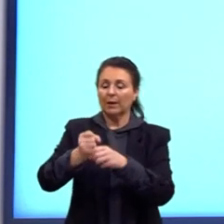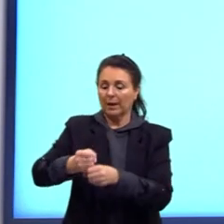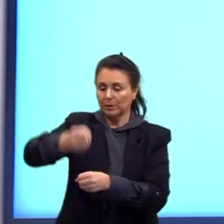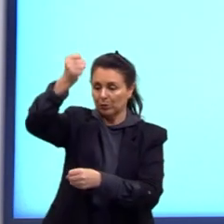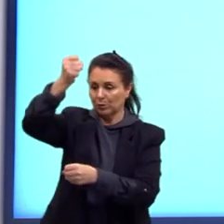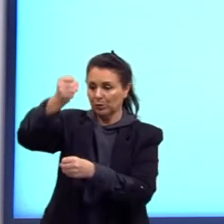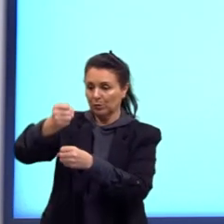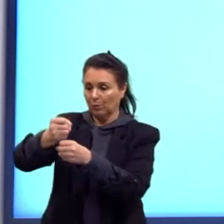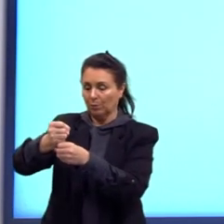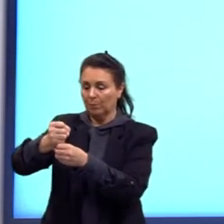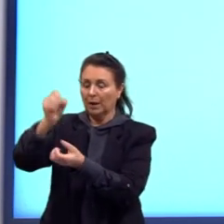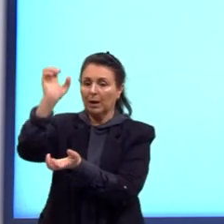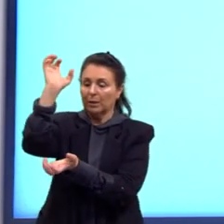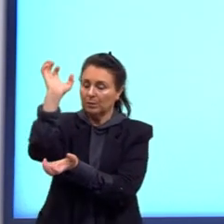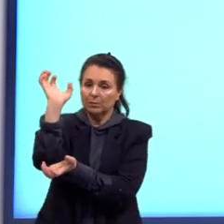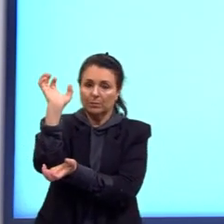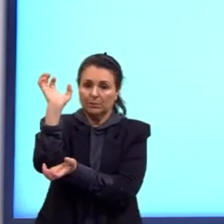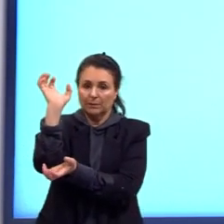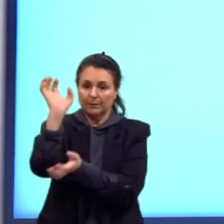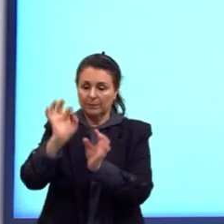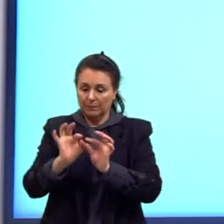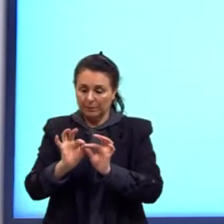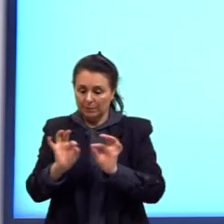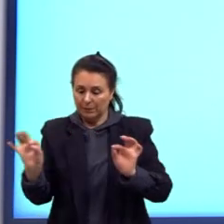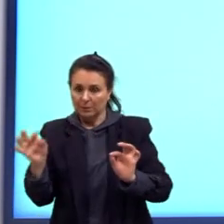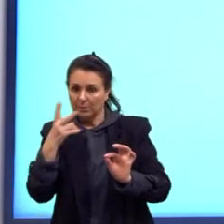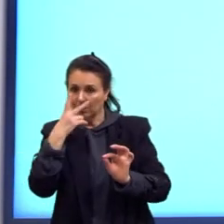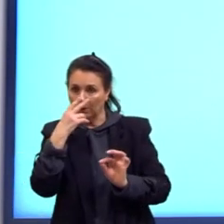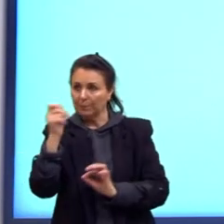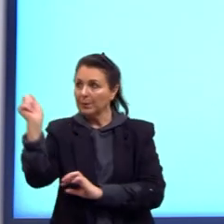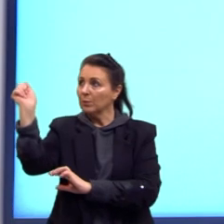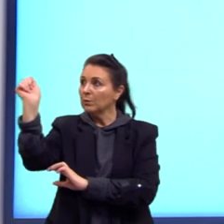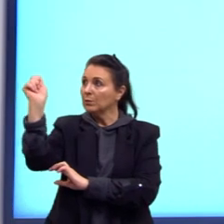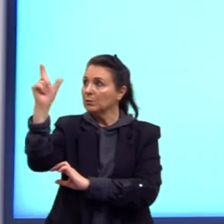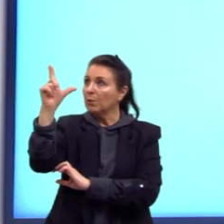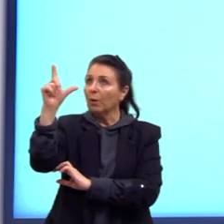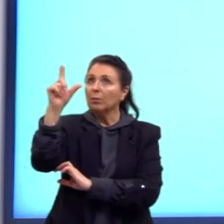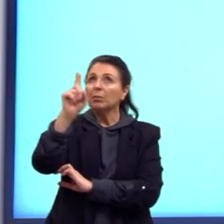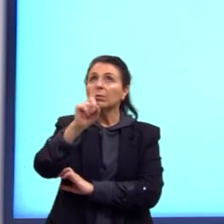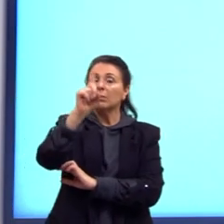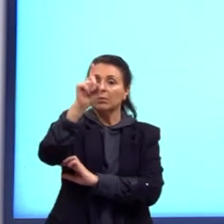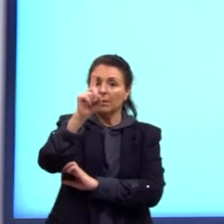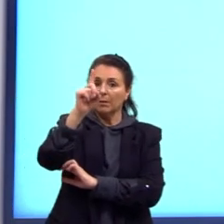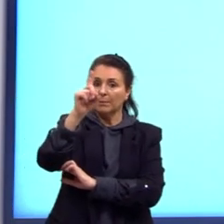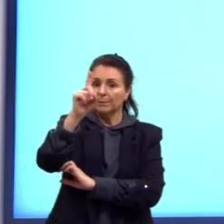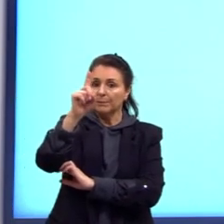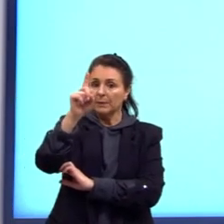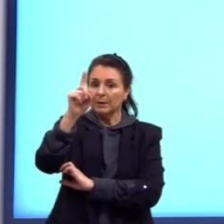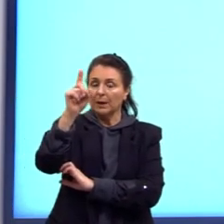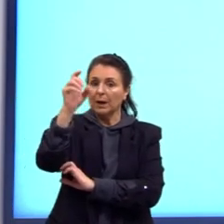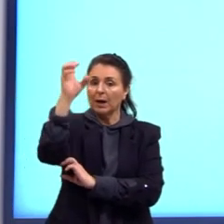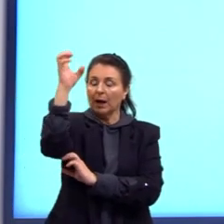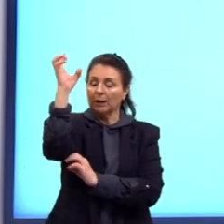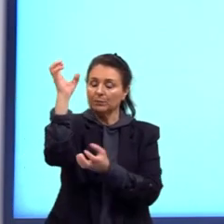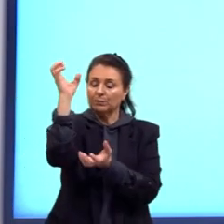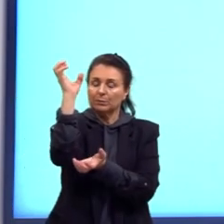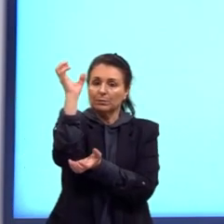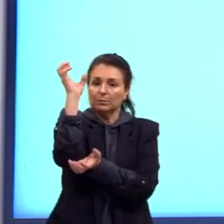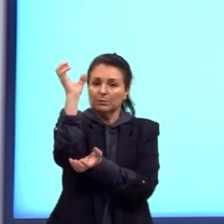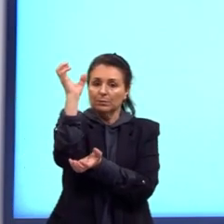tivessem a mesma medida então o momento que o sol tá mais alto no céu nós temos que a sombra tem